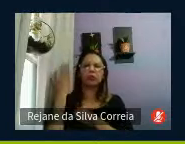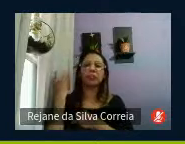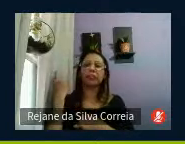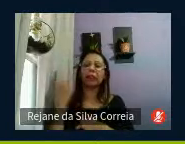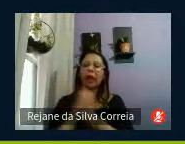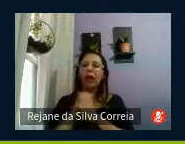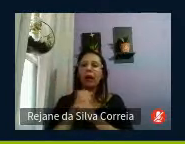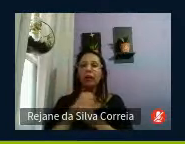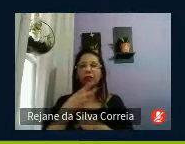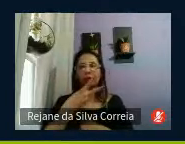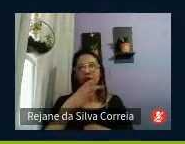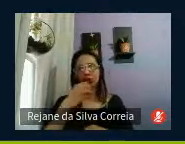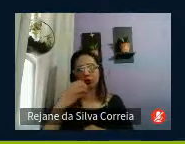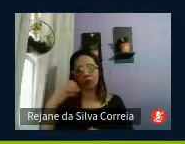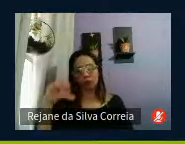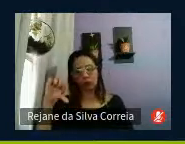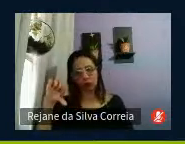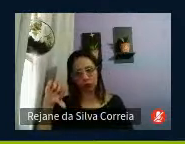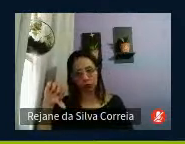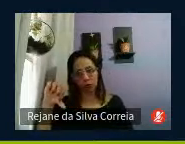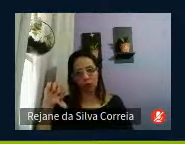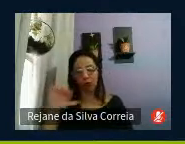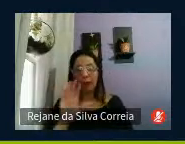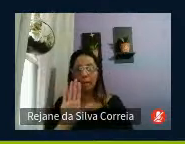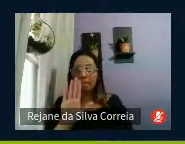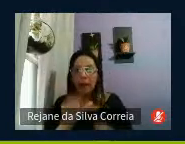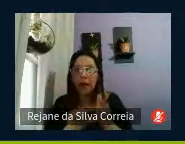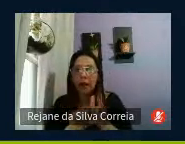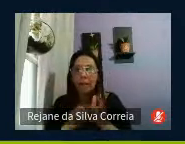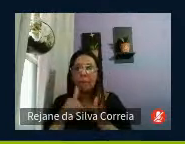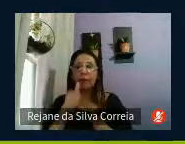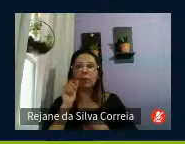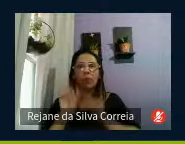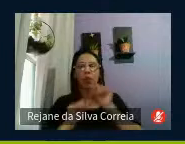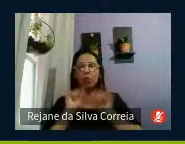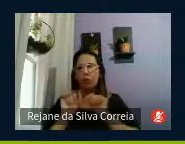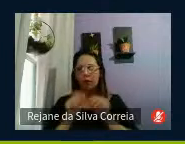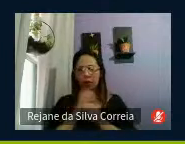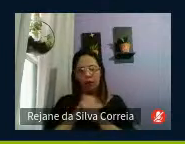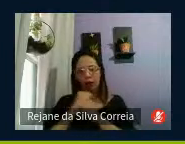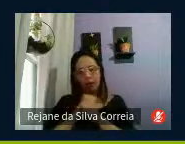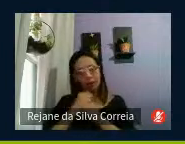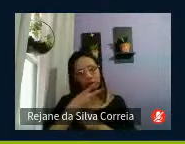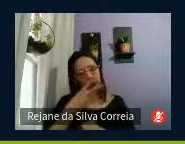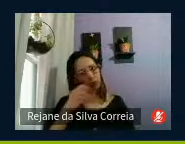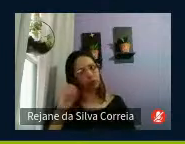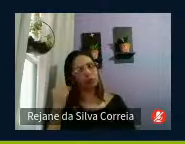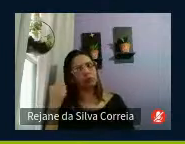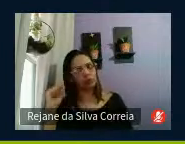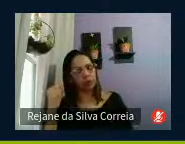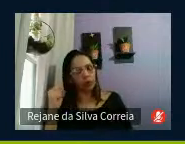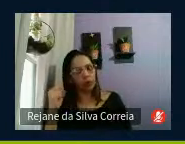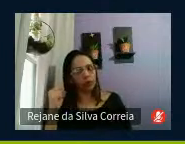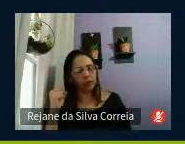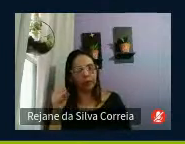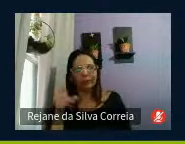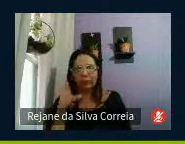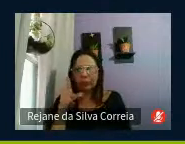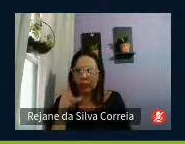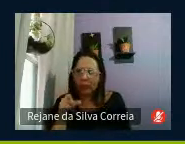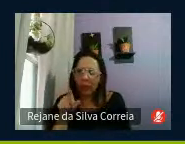2009, mas as primeiras discussões sobre sua criação começou em 2008. E assim como o Rainer, né, ele